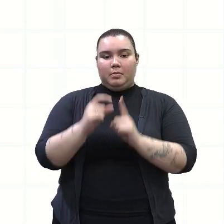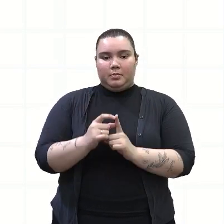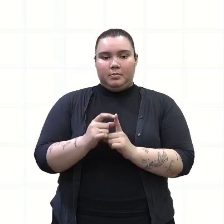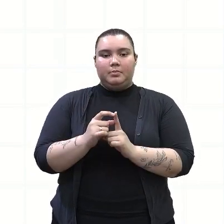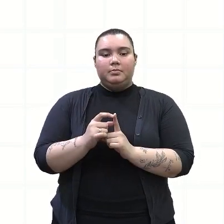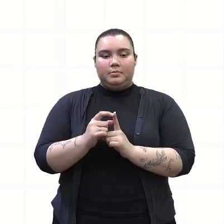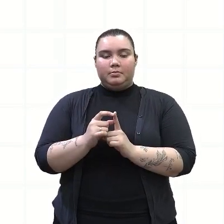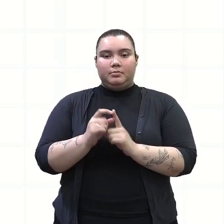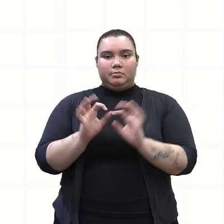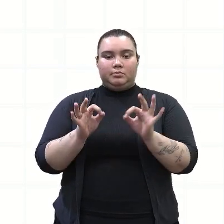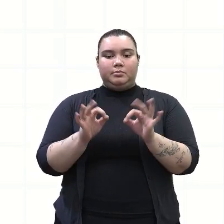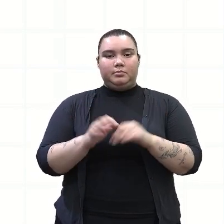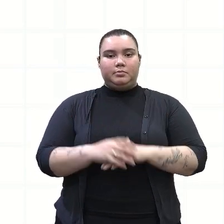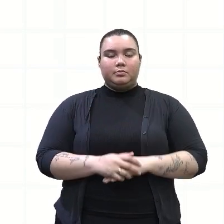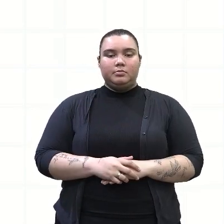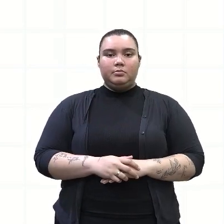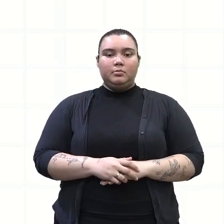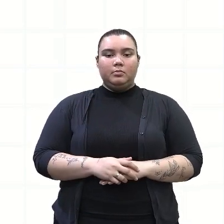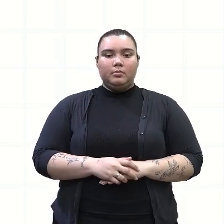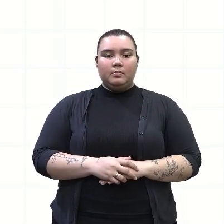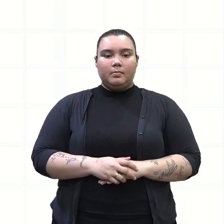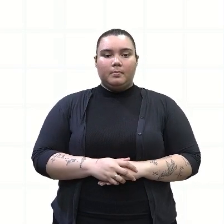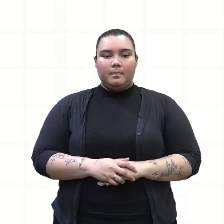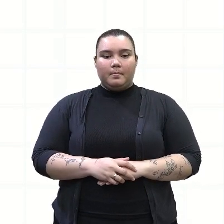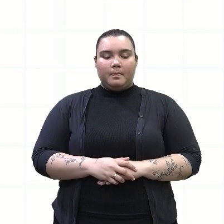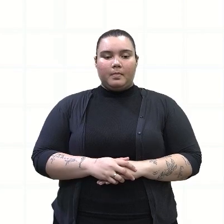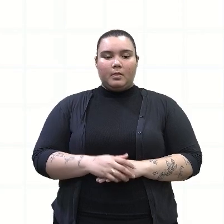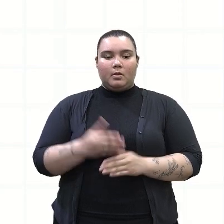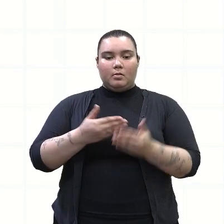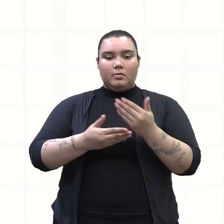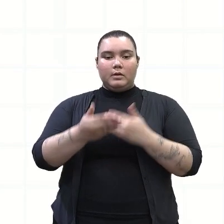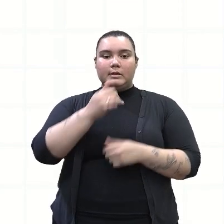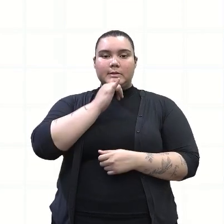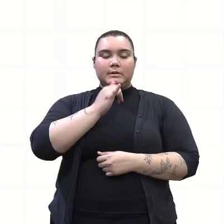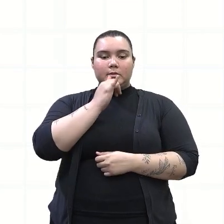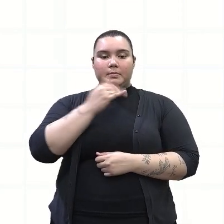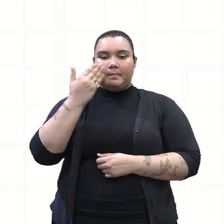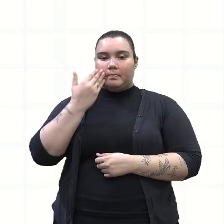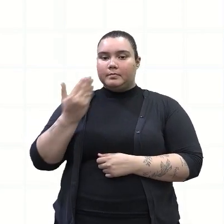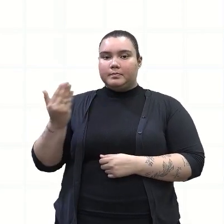do interesting, the most. Vamos ver mais um.